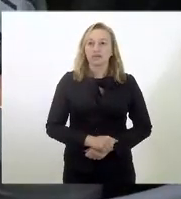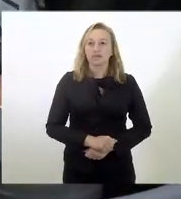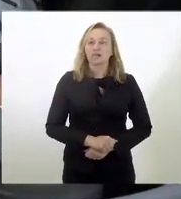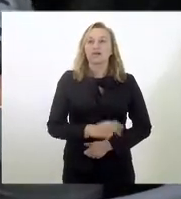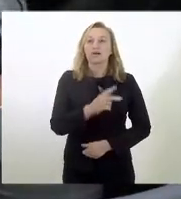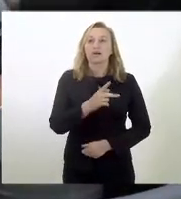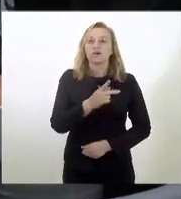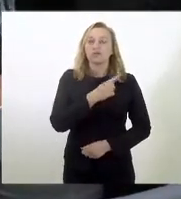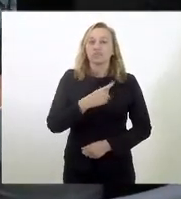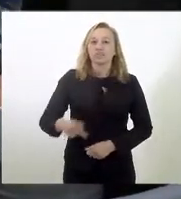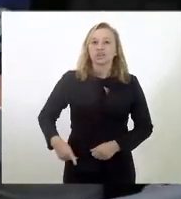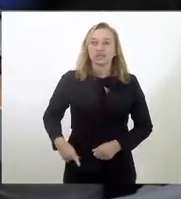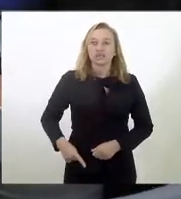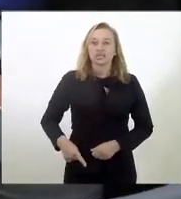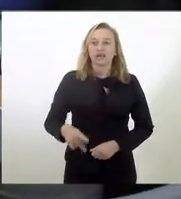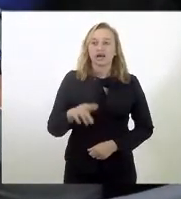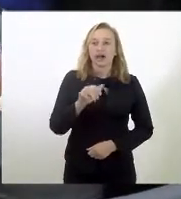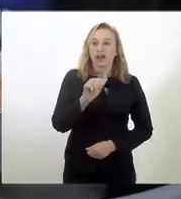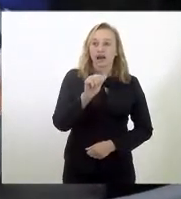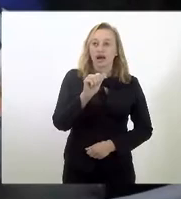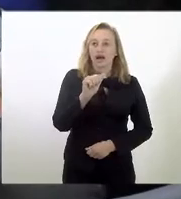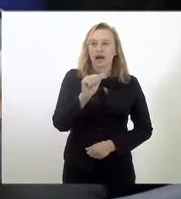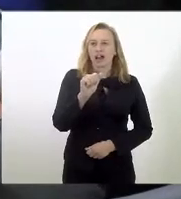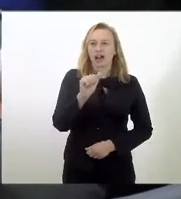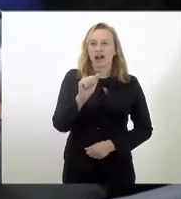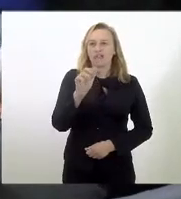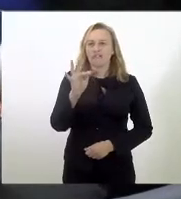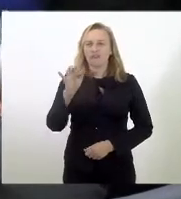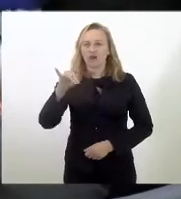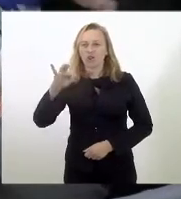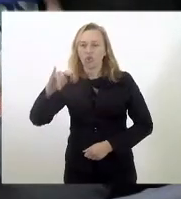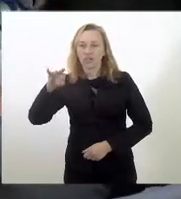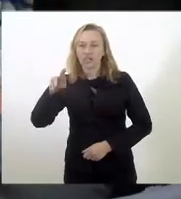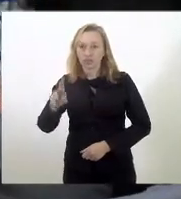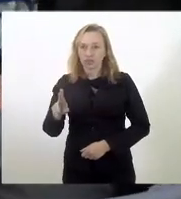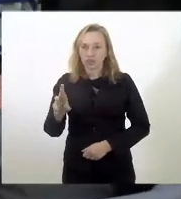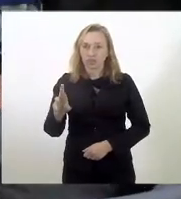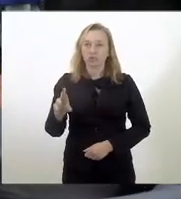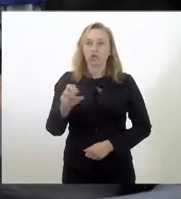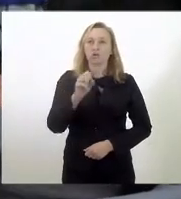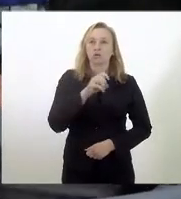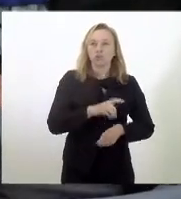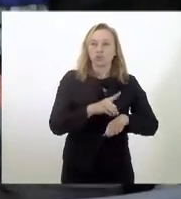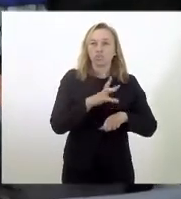Presidente da FEComércio, doutor Antônio Florencio de Queiroz Júnior.